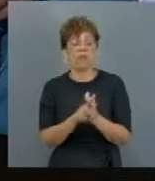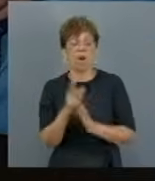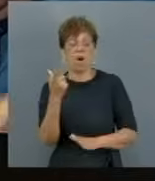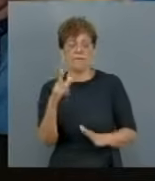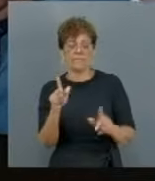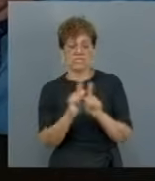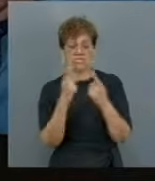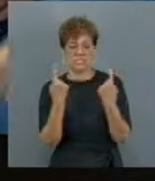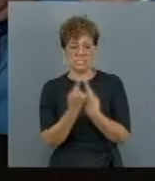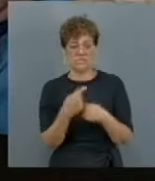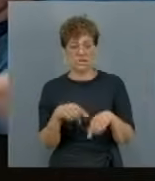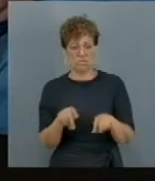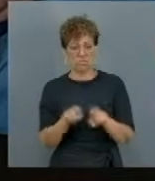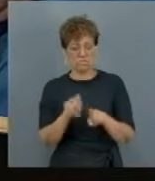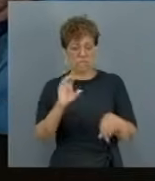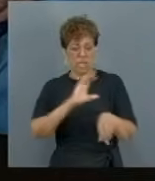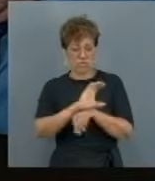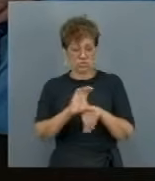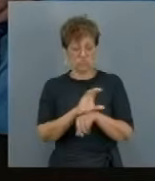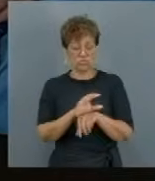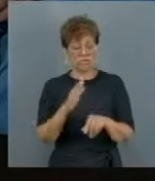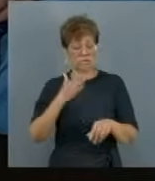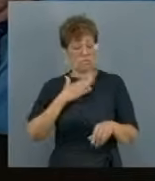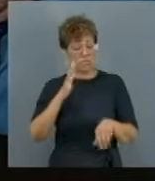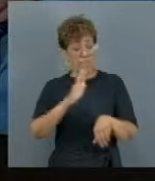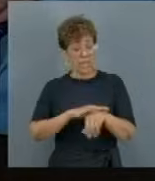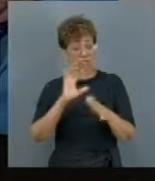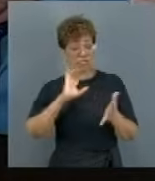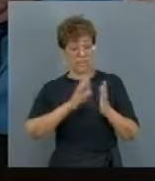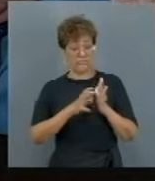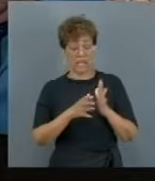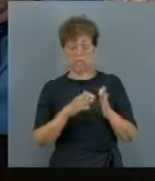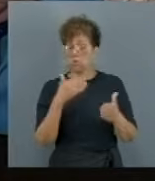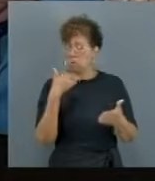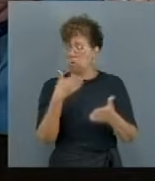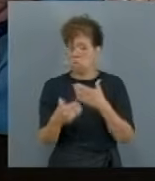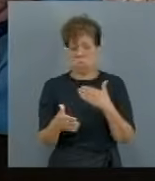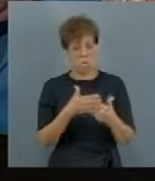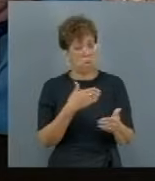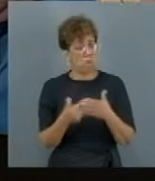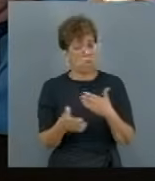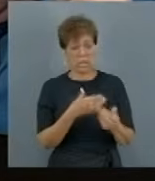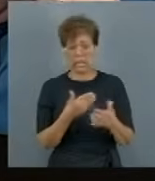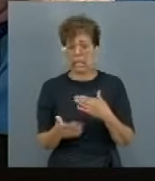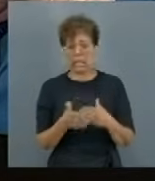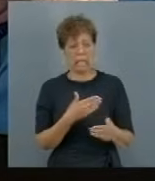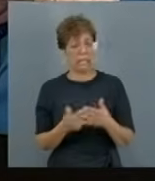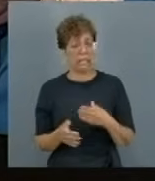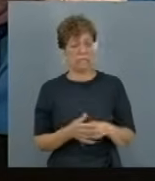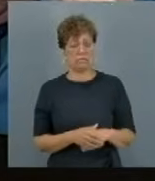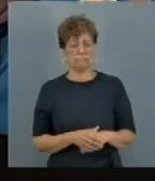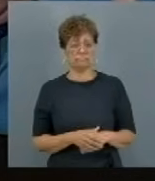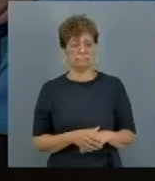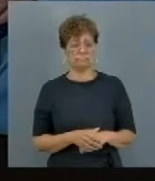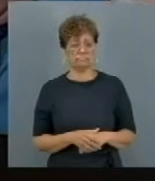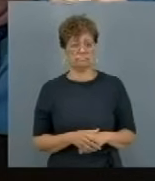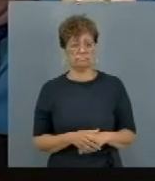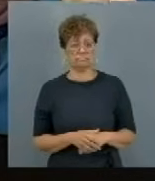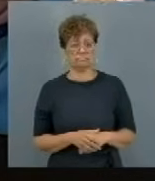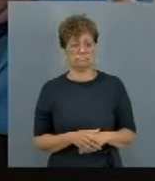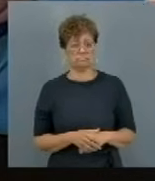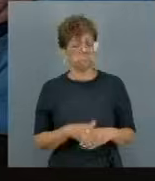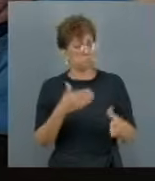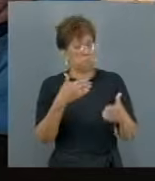da inviolabilidade do meu mandato, por quaisquer, aprendi no português, né?